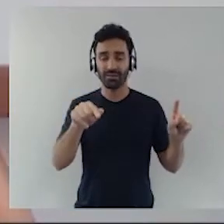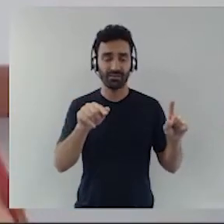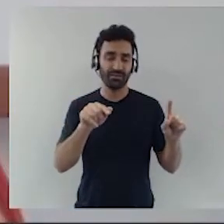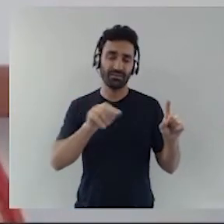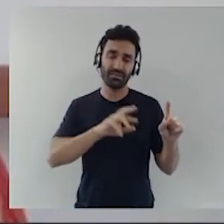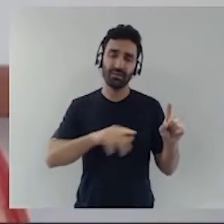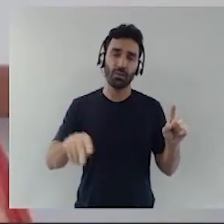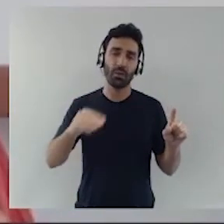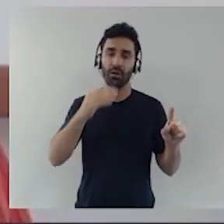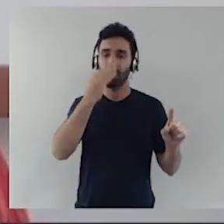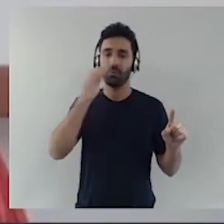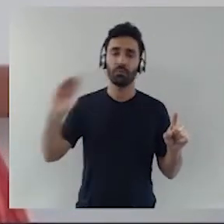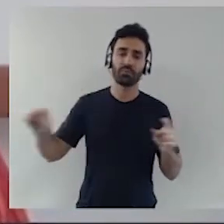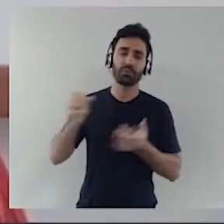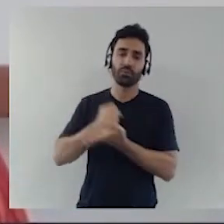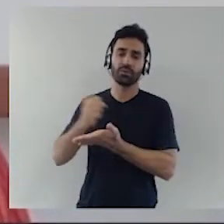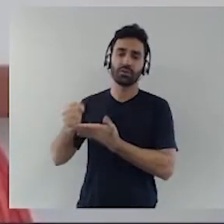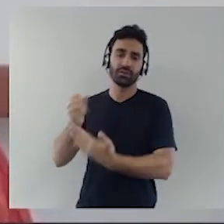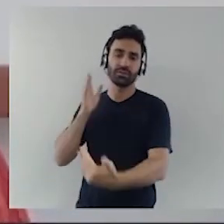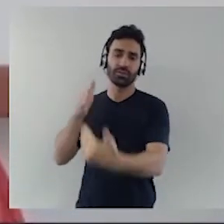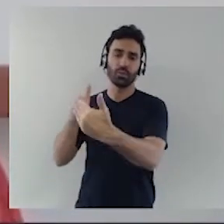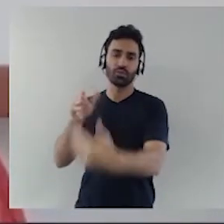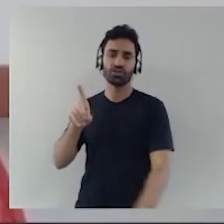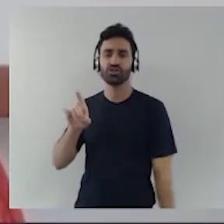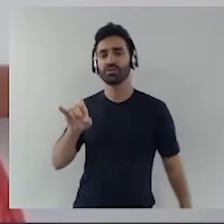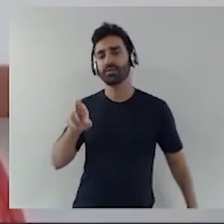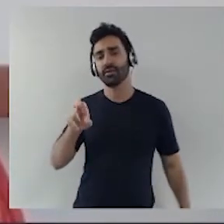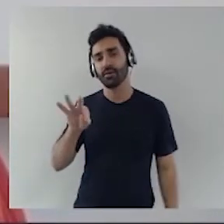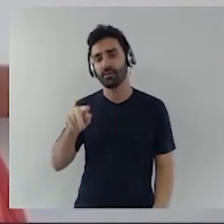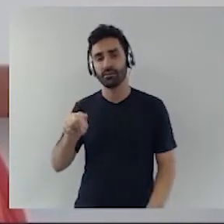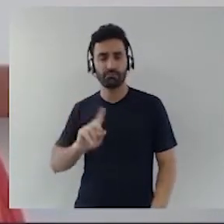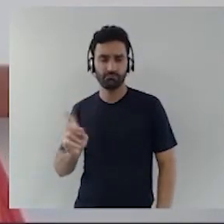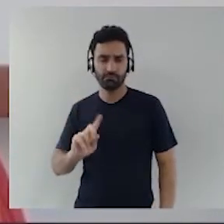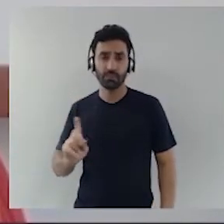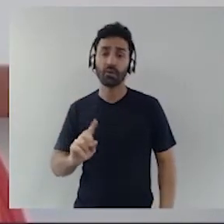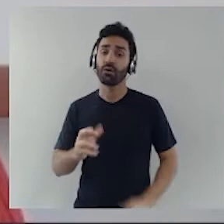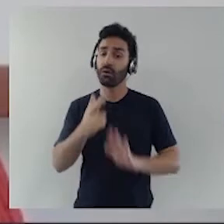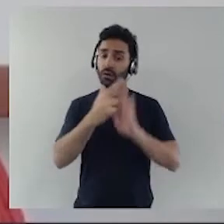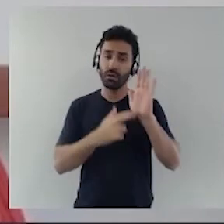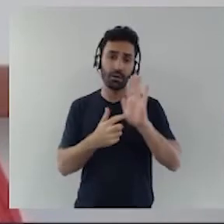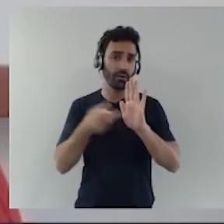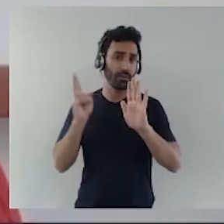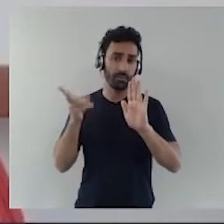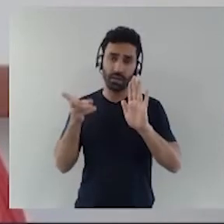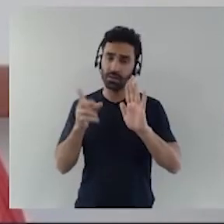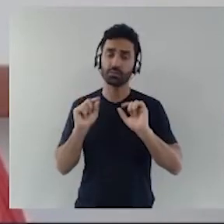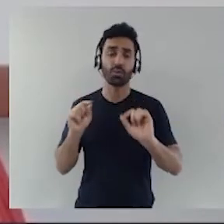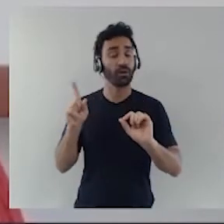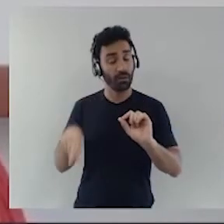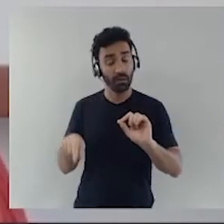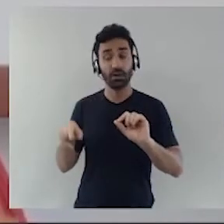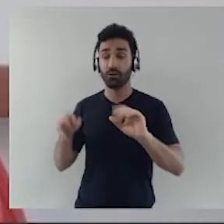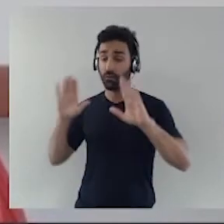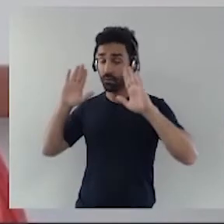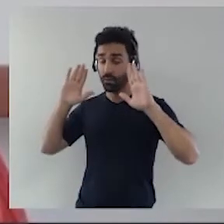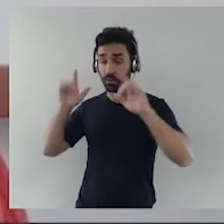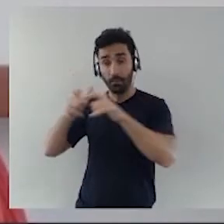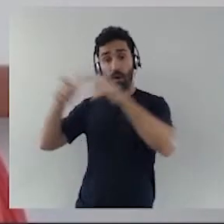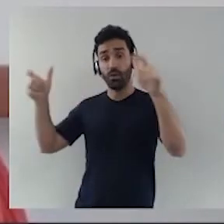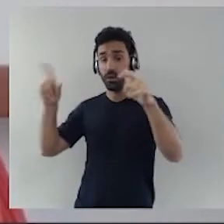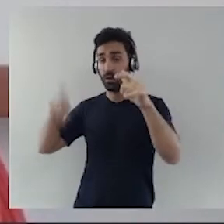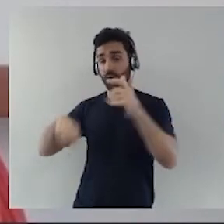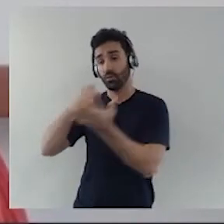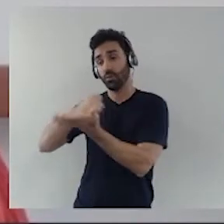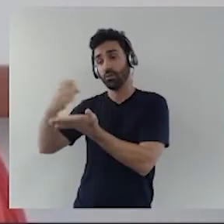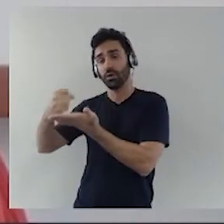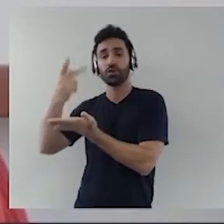contratação nem a contratação direta a regra continua a ser celebração de contrato arr